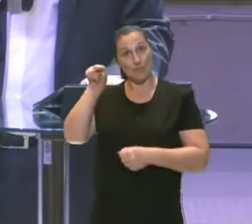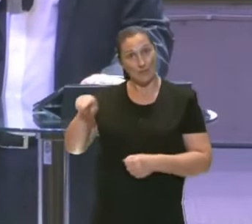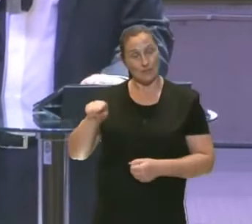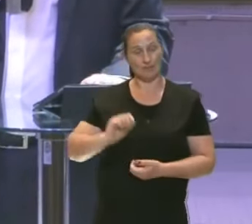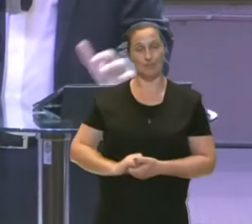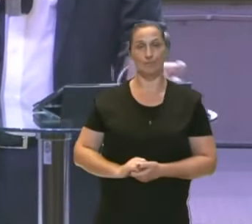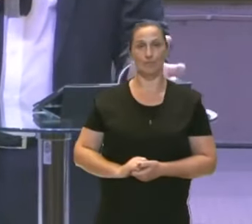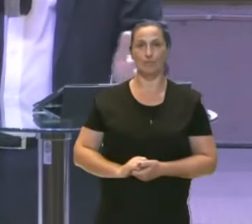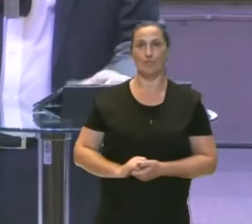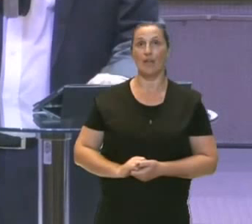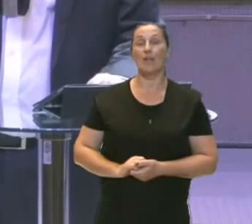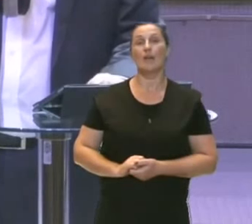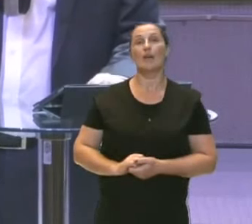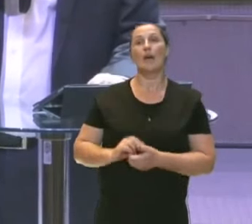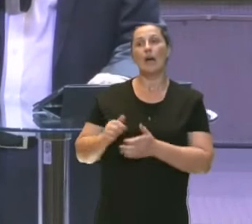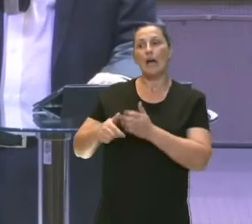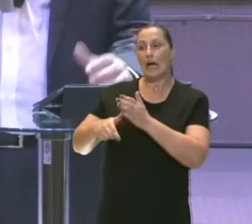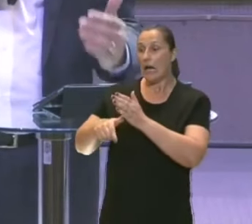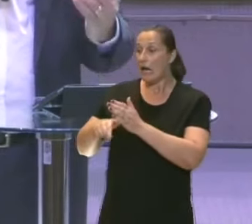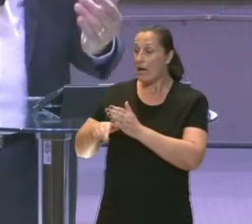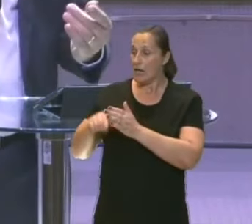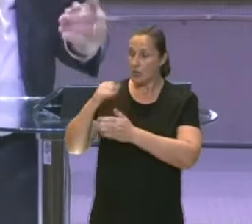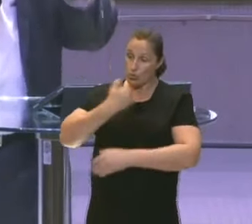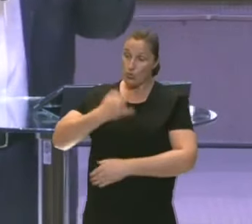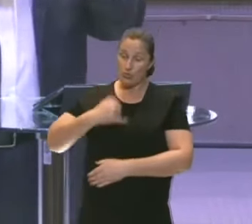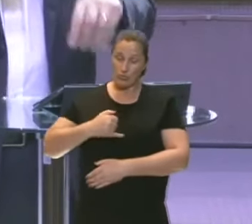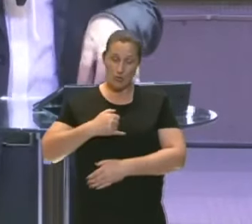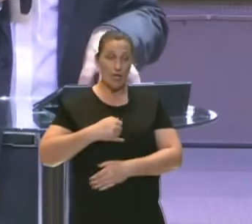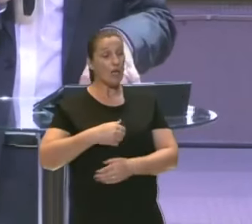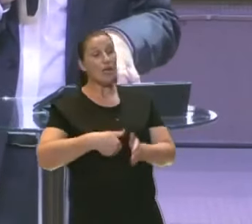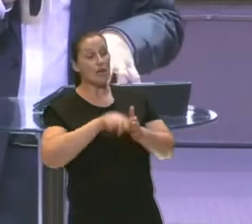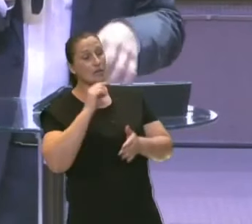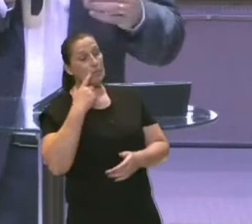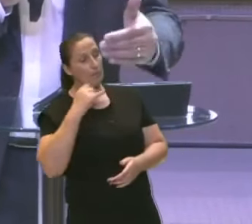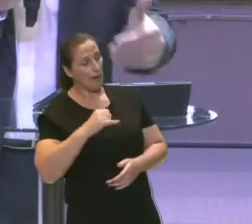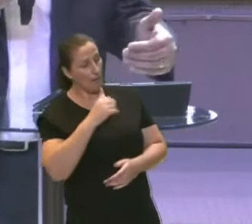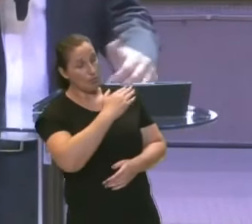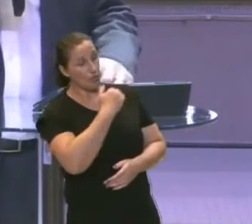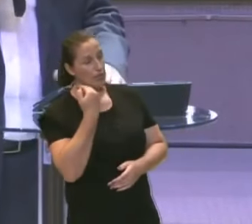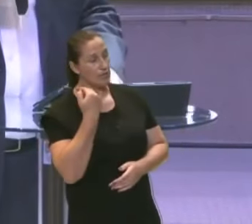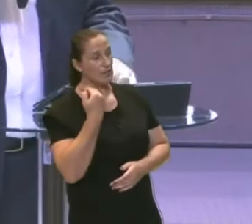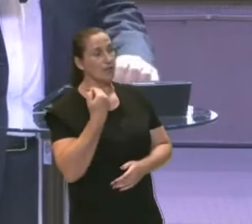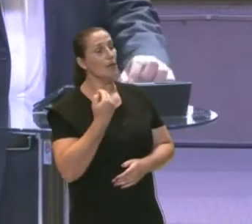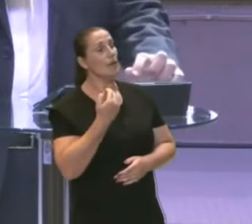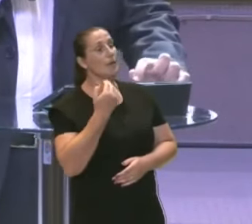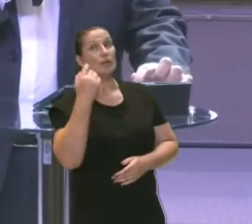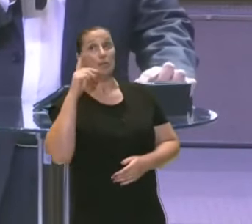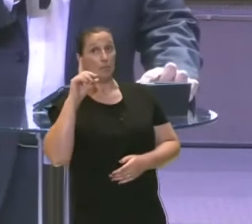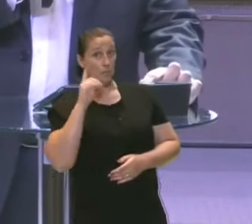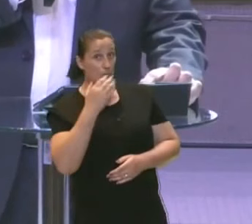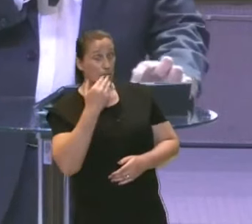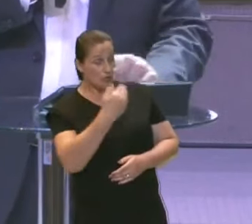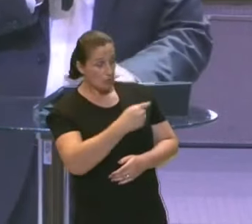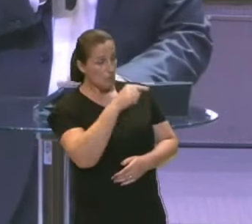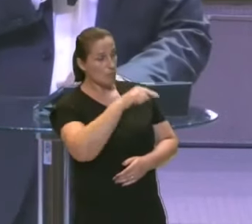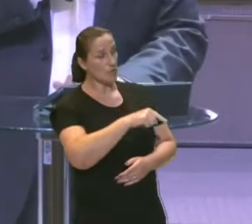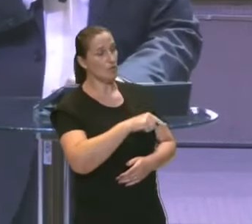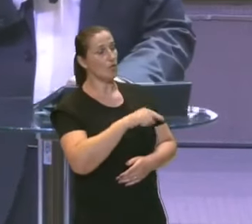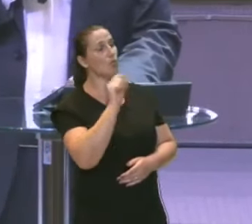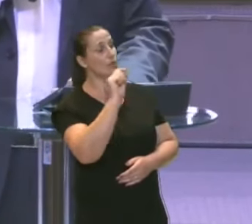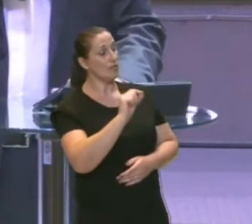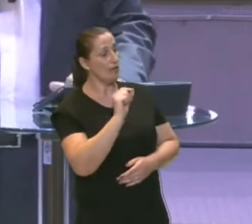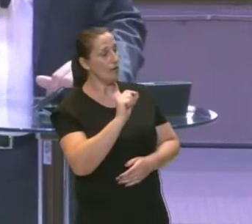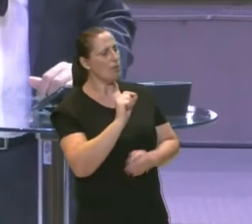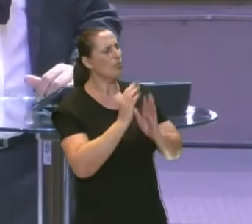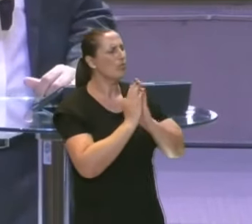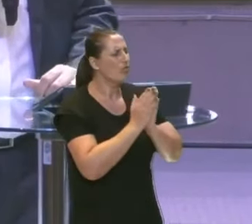seu pai morresse, ele mandou que pedíssemos a você o seguinte: por favor, perdoe a maldade e o pecado dos